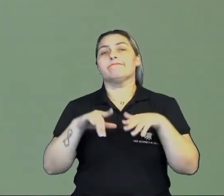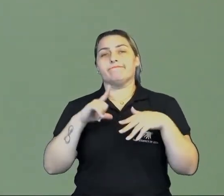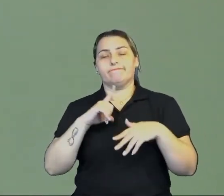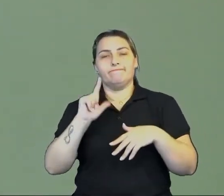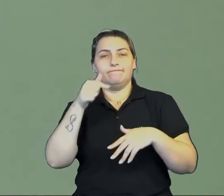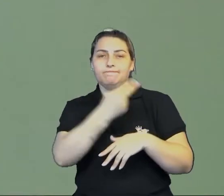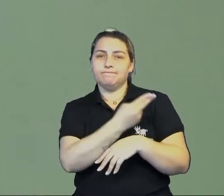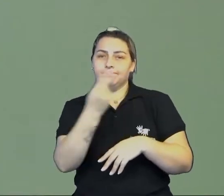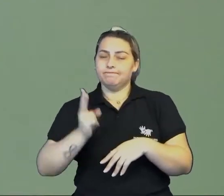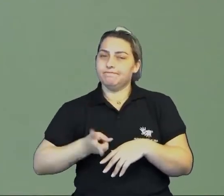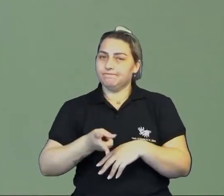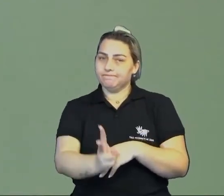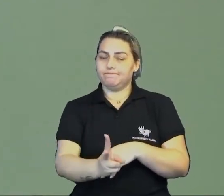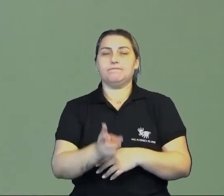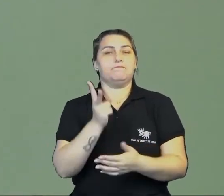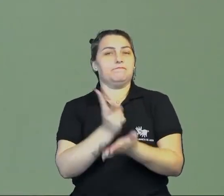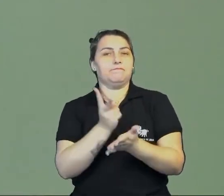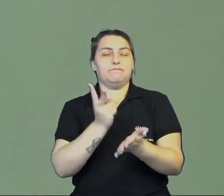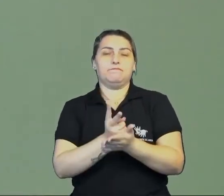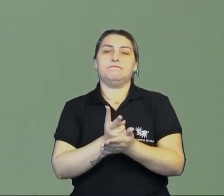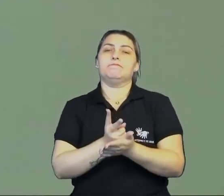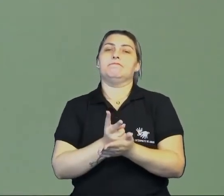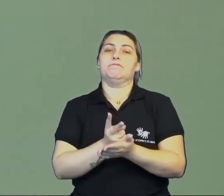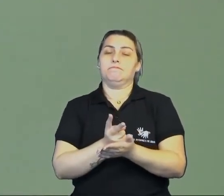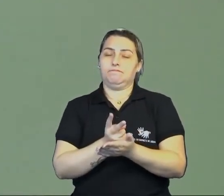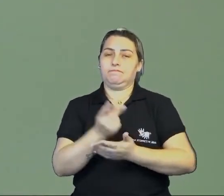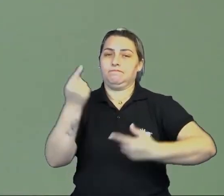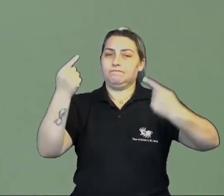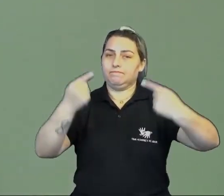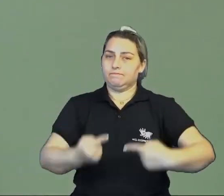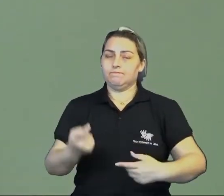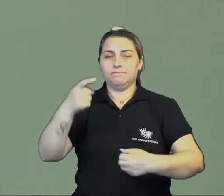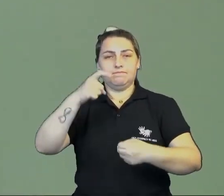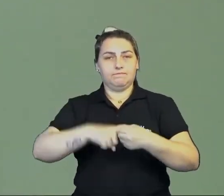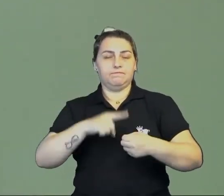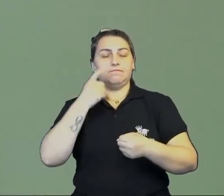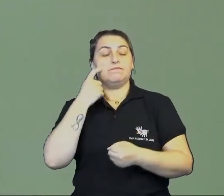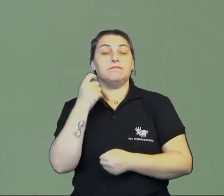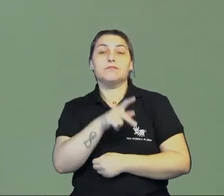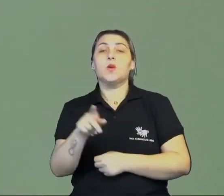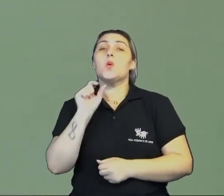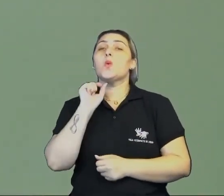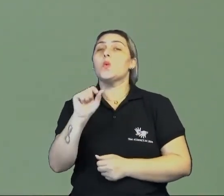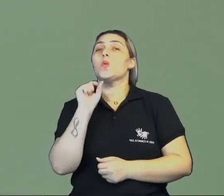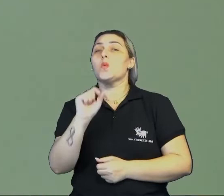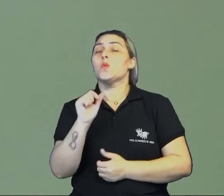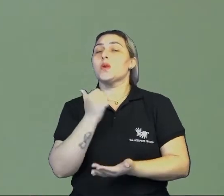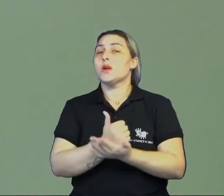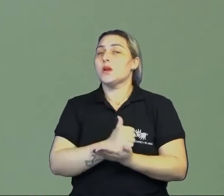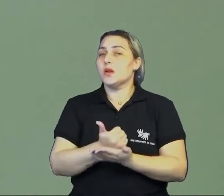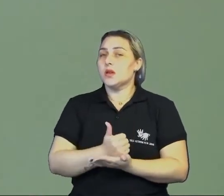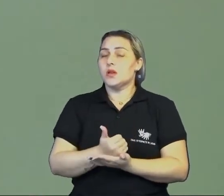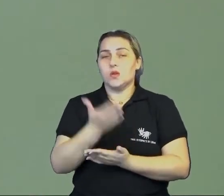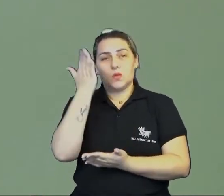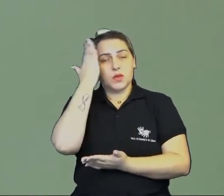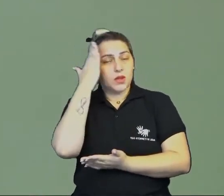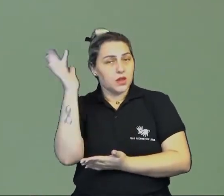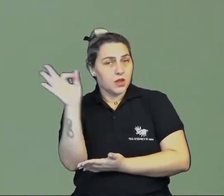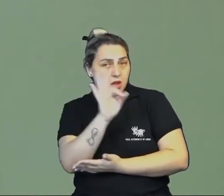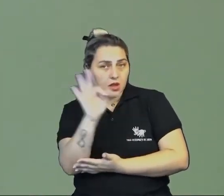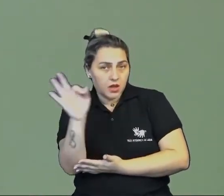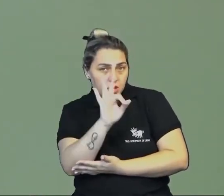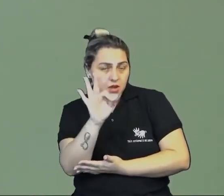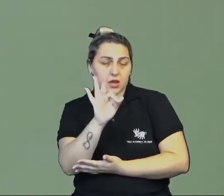outro nome, mas continua sendo o mesmo jogo. E aí, voltando, professor, o que é o jogo que eu não entendi? De forma simples,